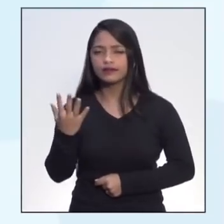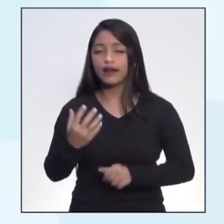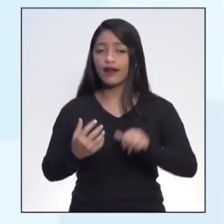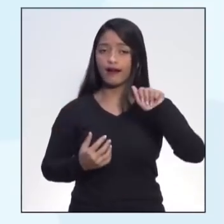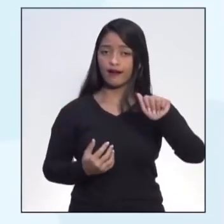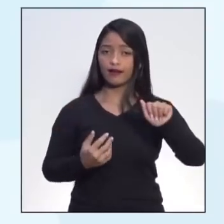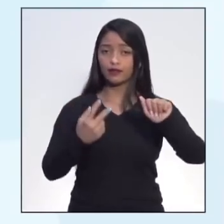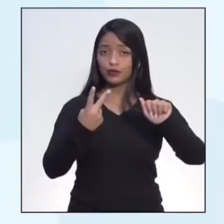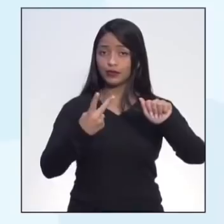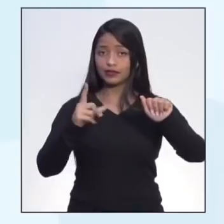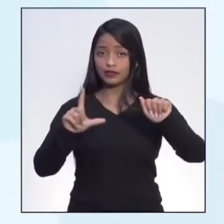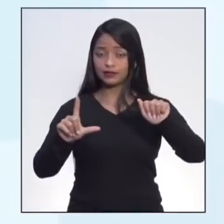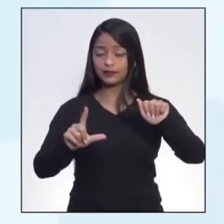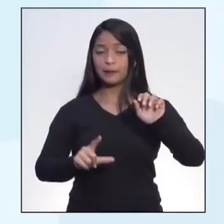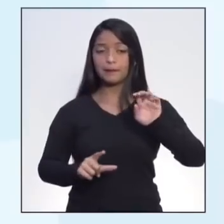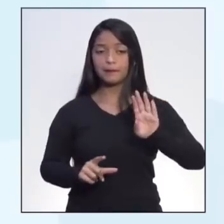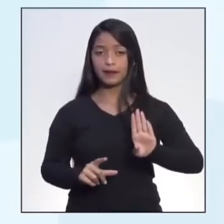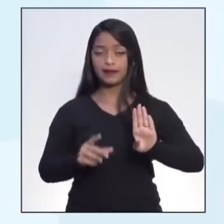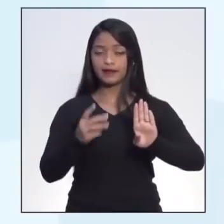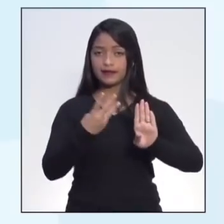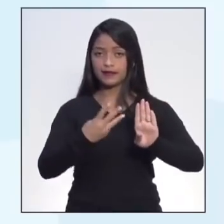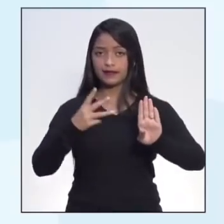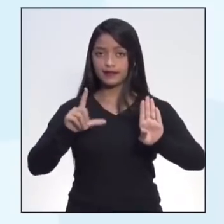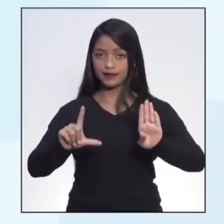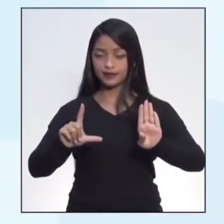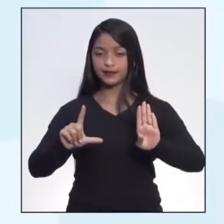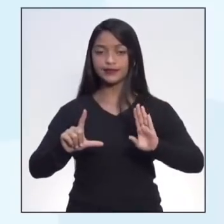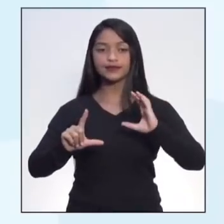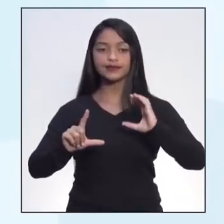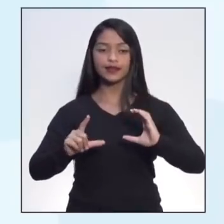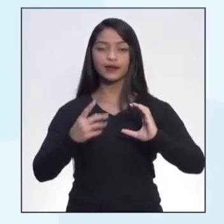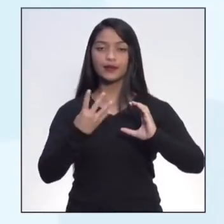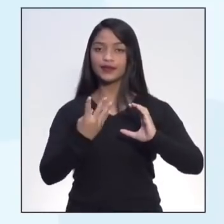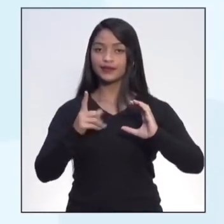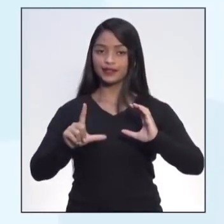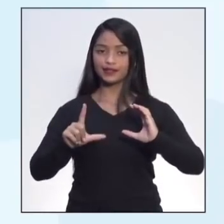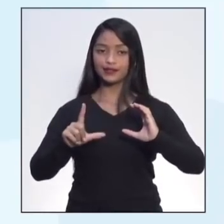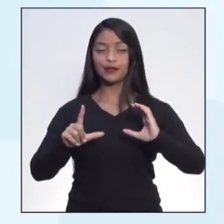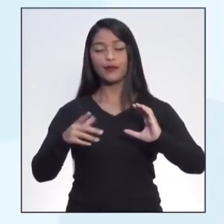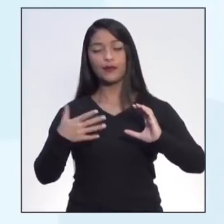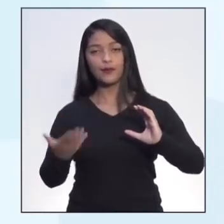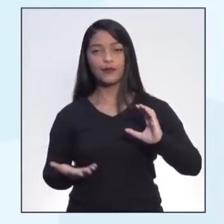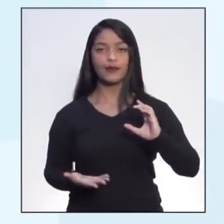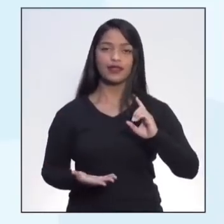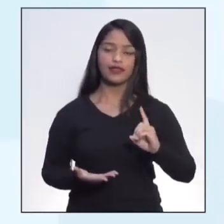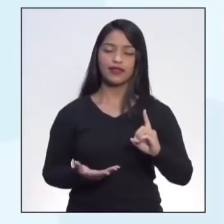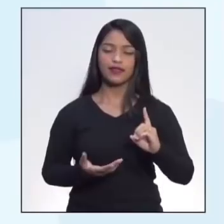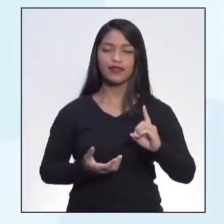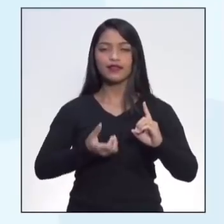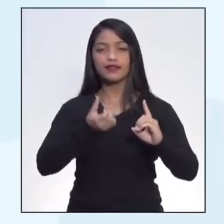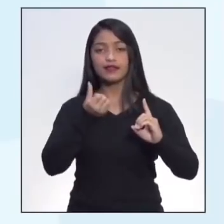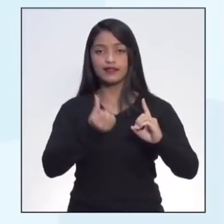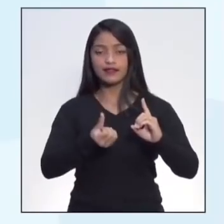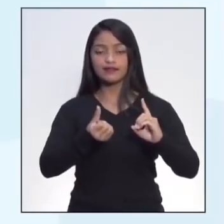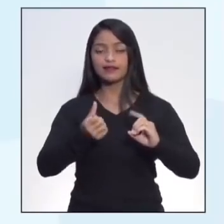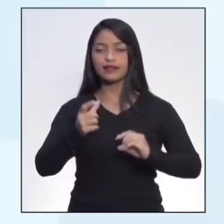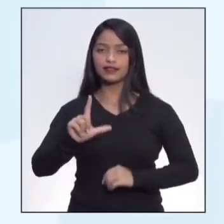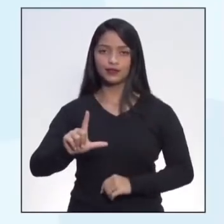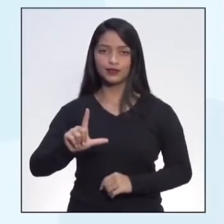B, 3 litros. C, 4 litros. Ou D,